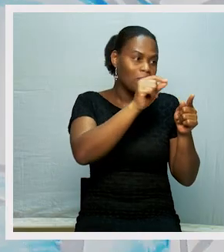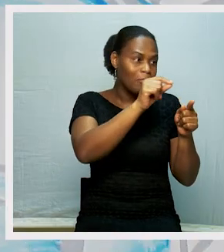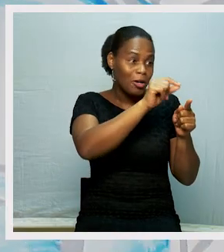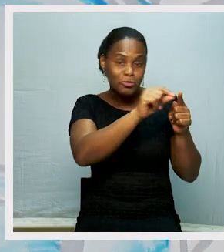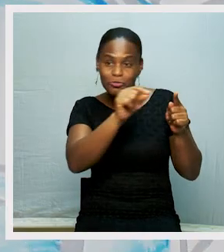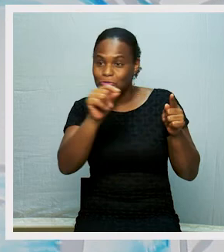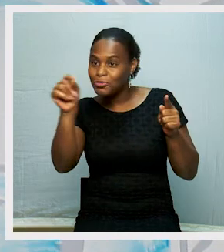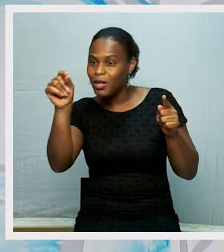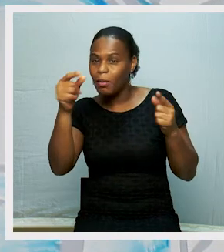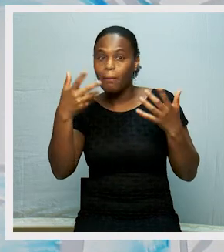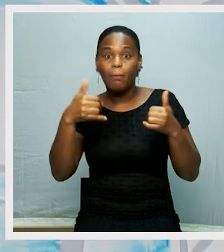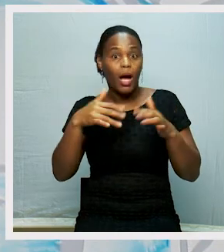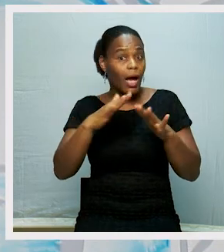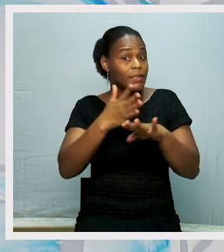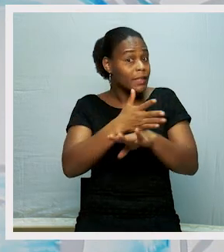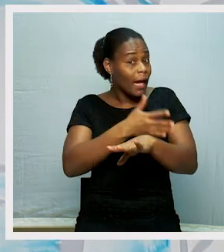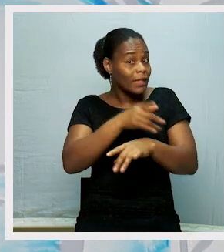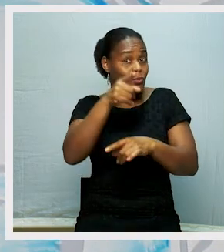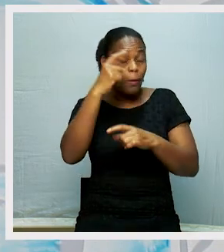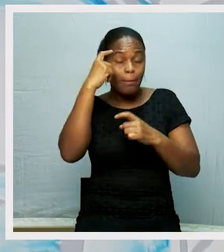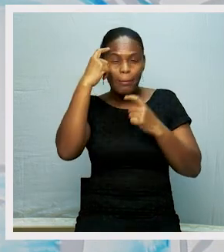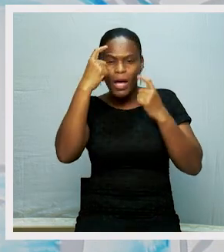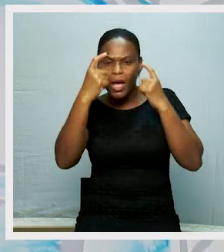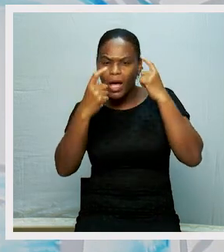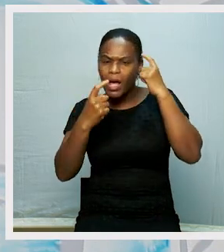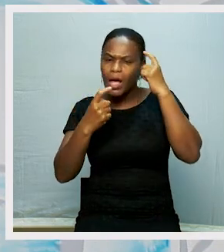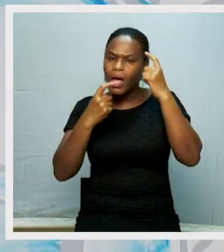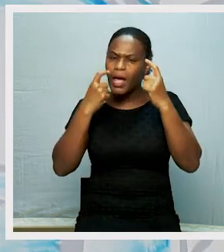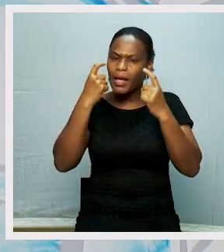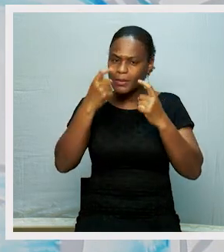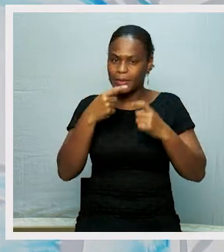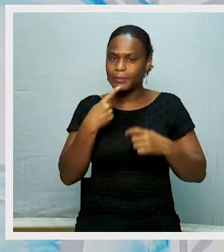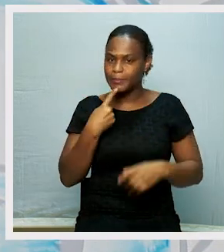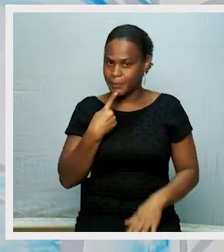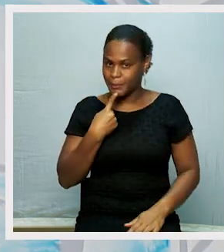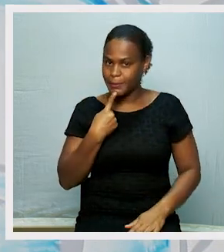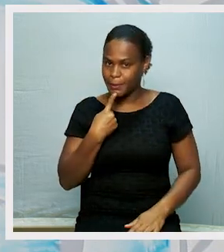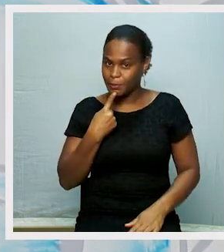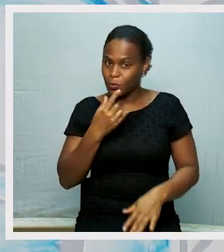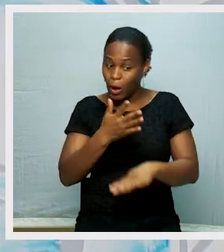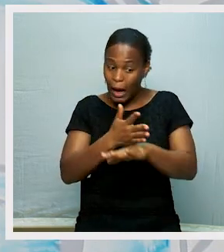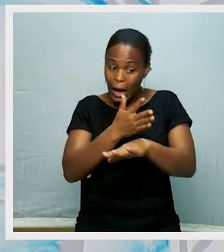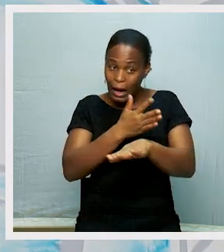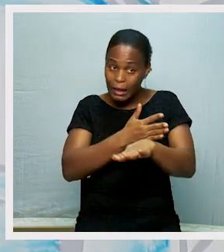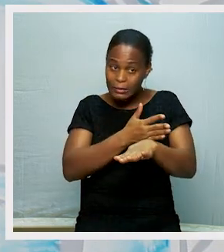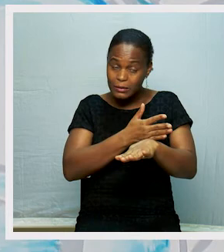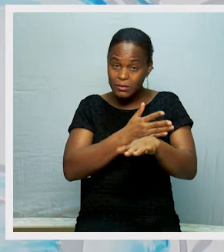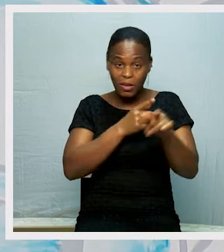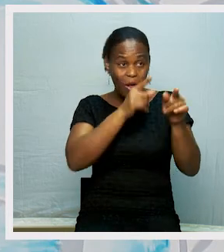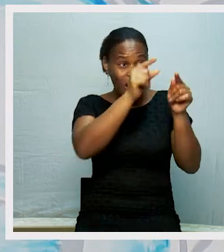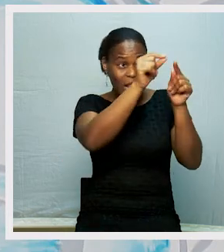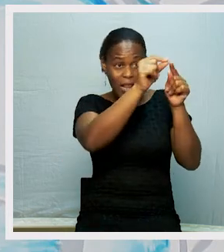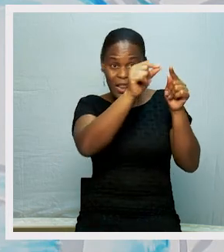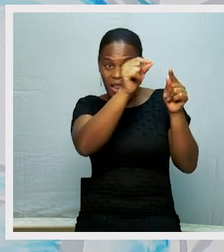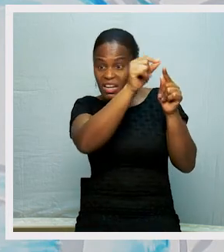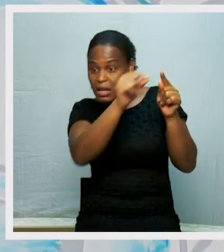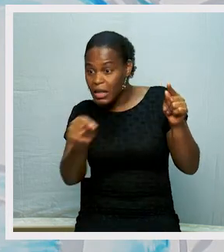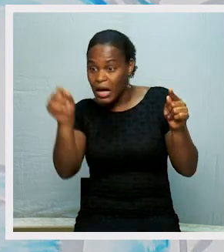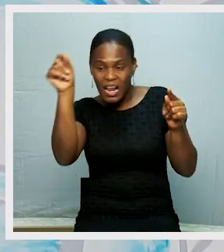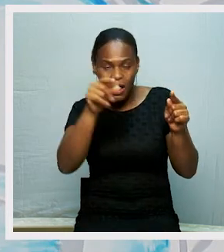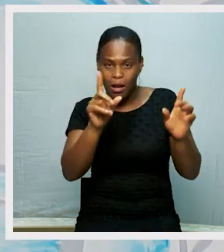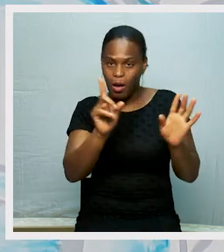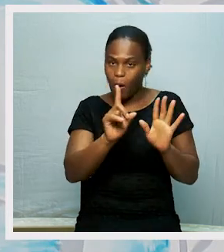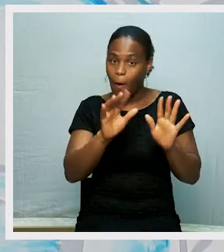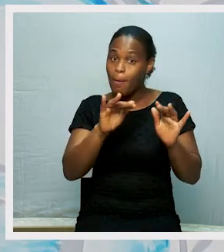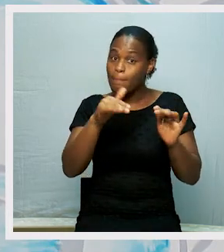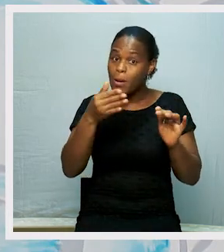Mas pensem primeiro. Antes de fazermos a ligação, temos que ler